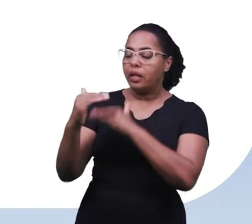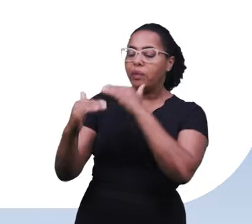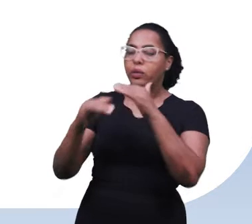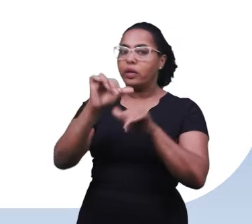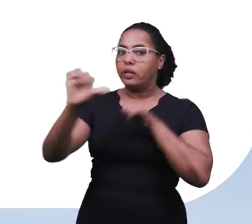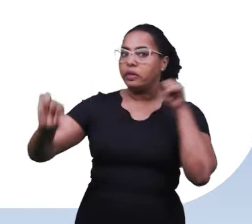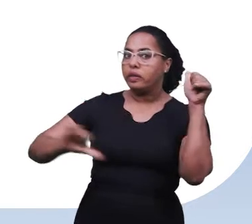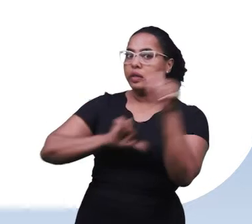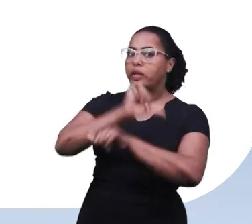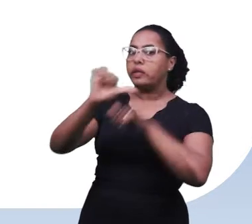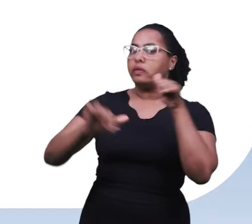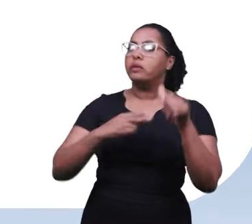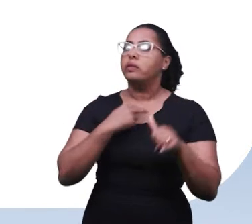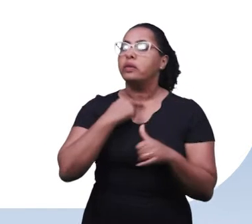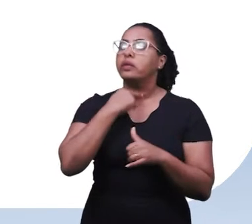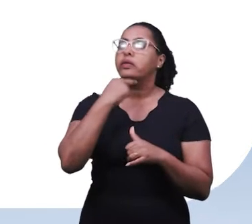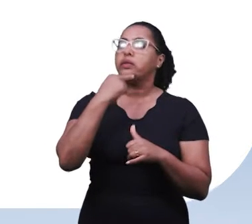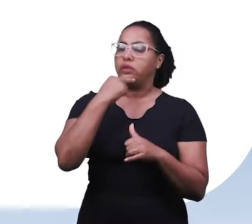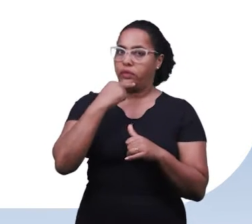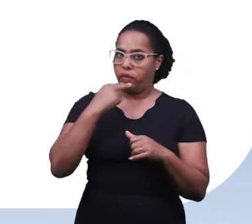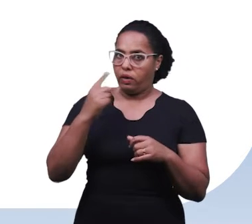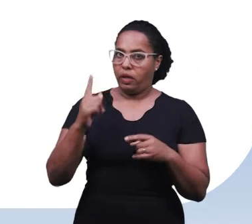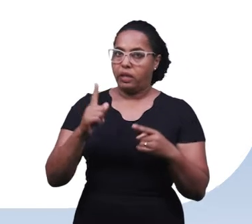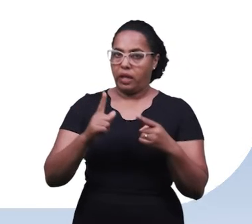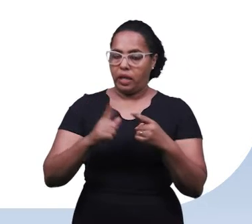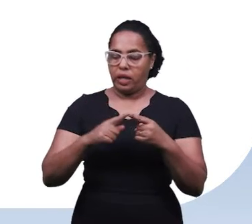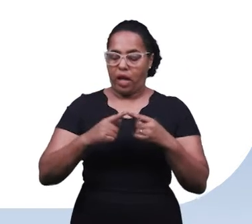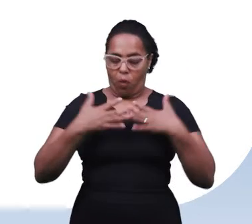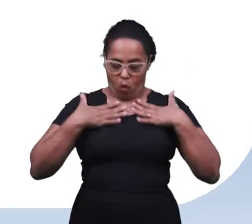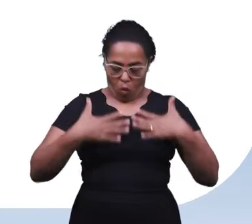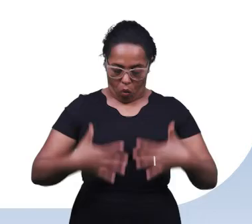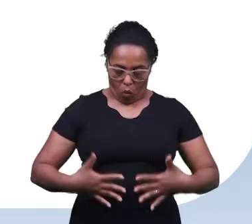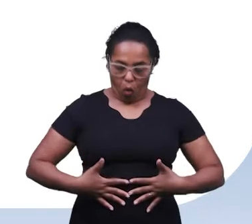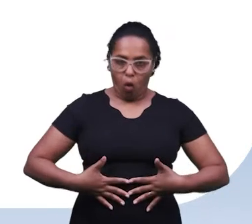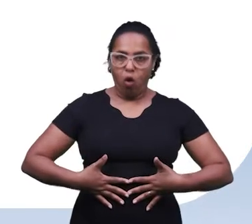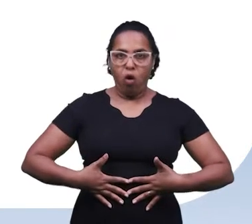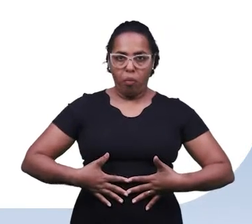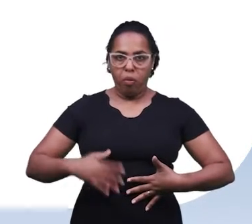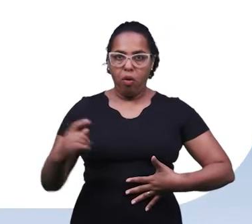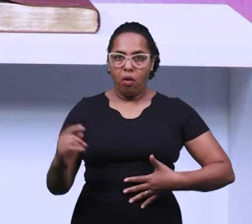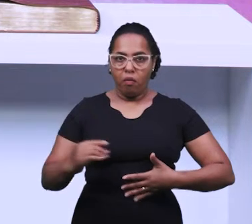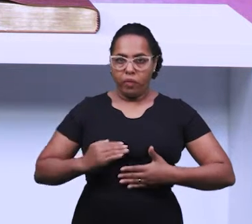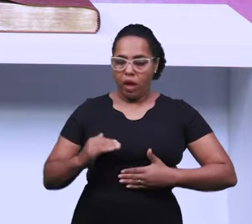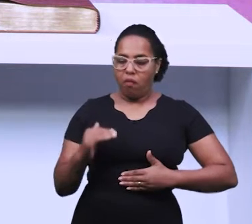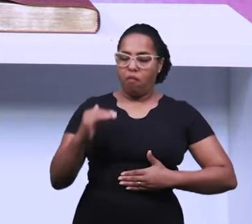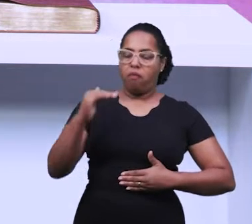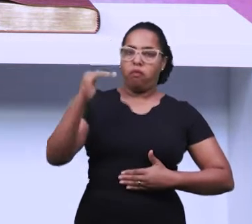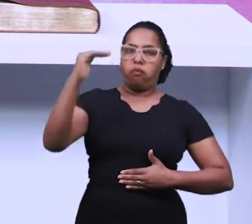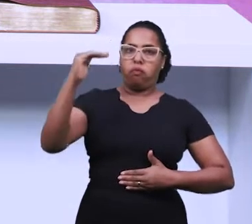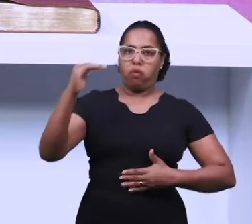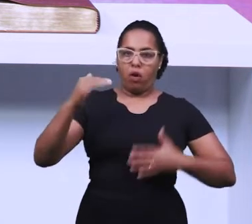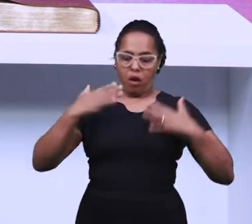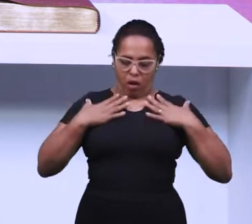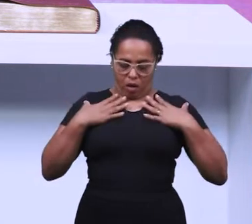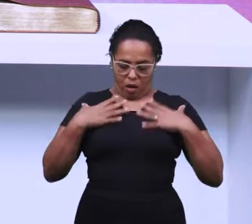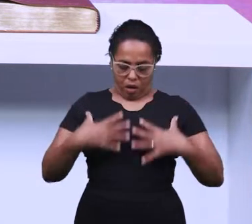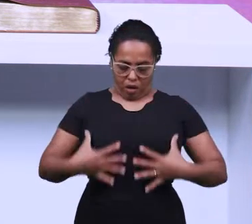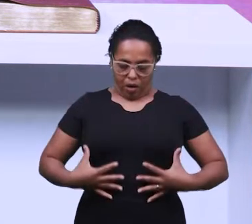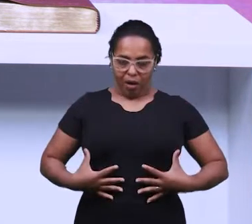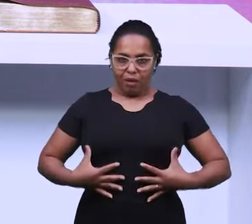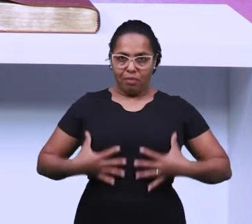de mudanças vocais. Temos o crescimento corporal do adolescente, essa estrutura de